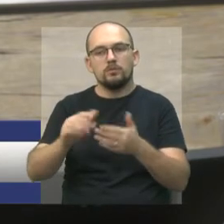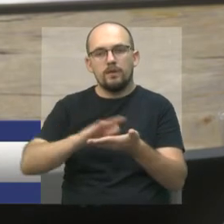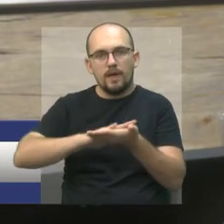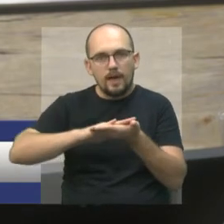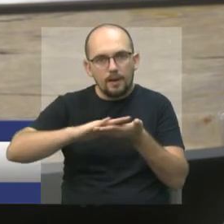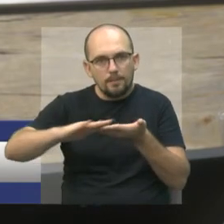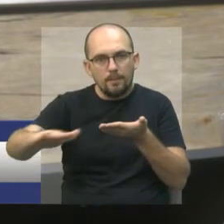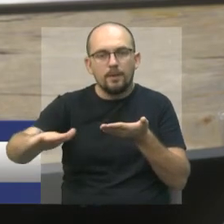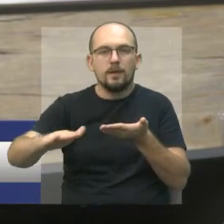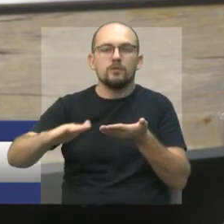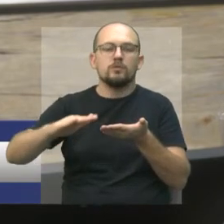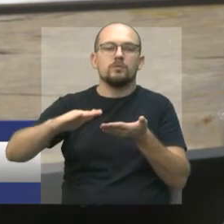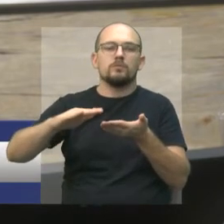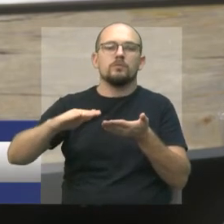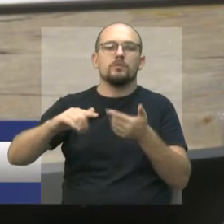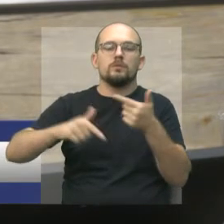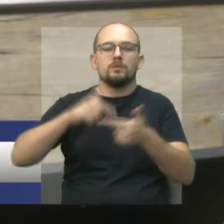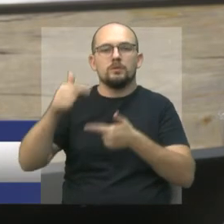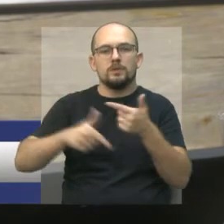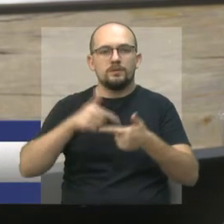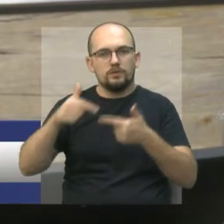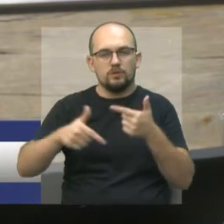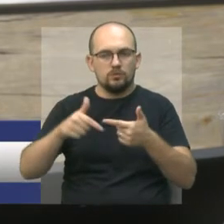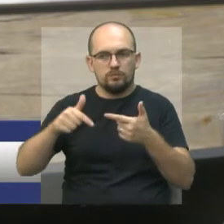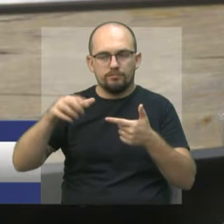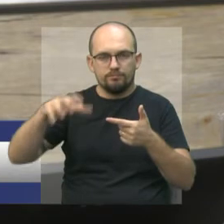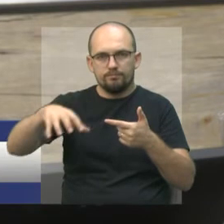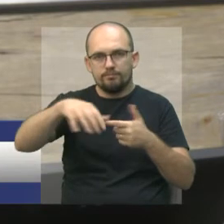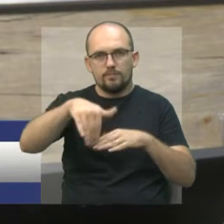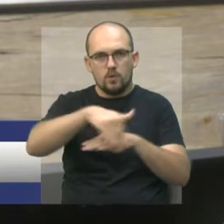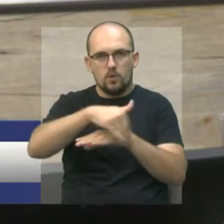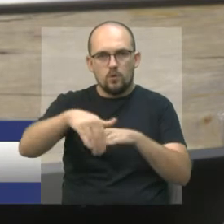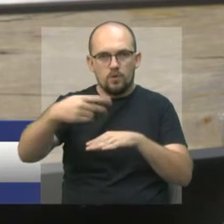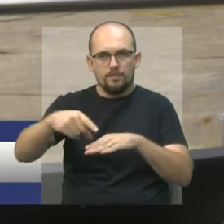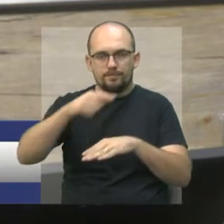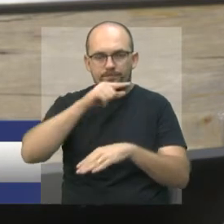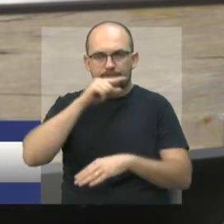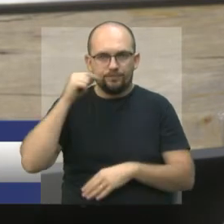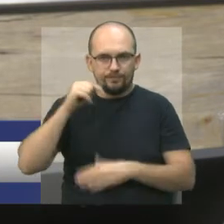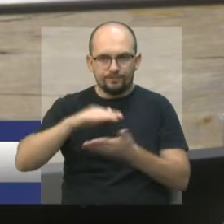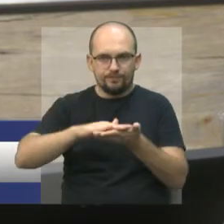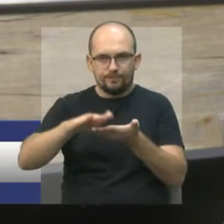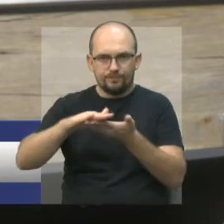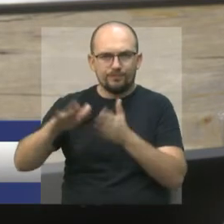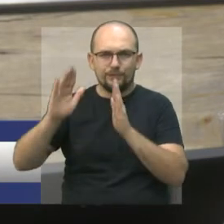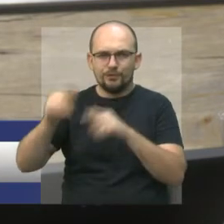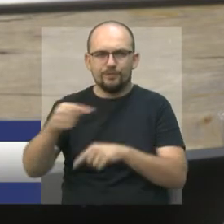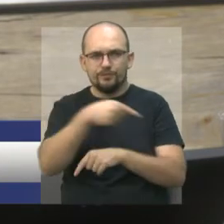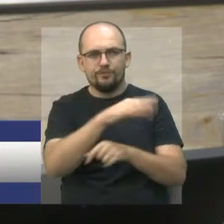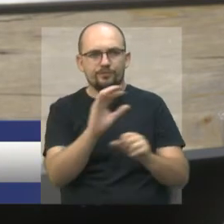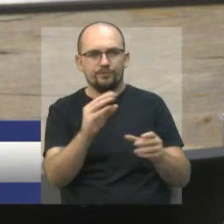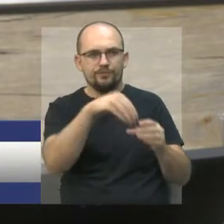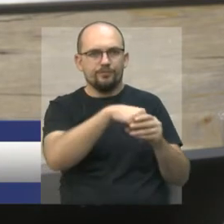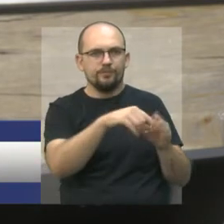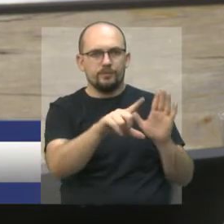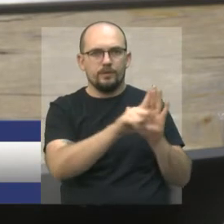recapeamento, pavimentação e serviços complementares nas vias do município de Jaú já está assegurada na Lei